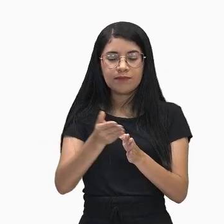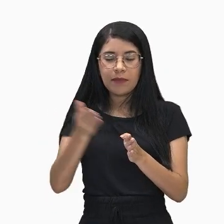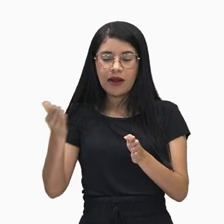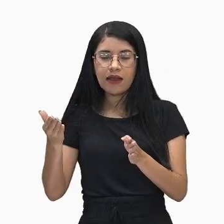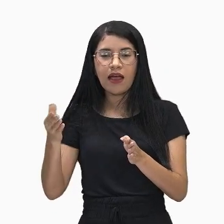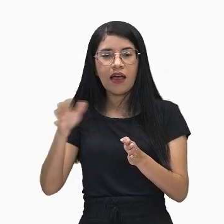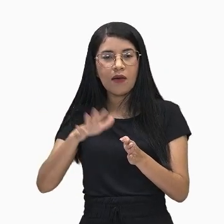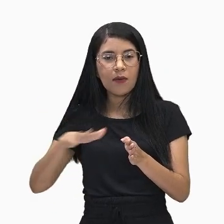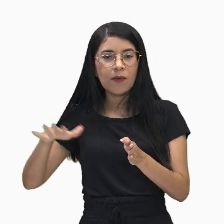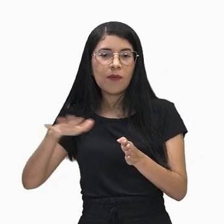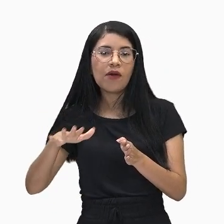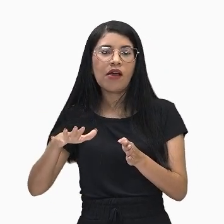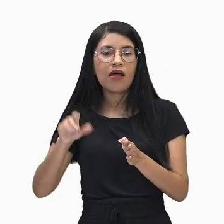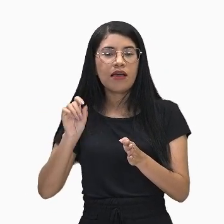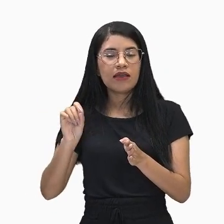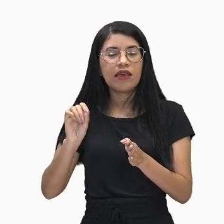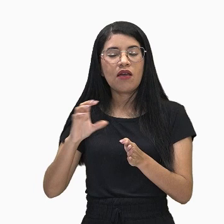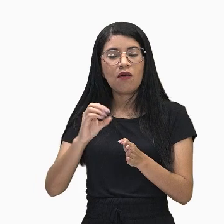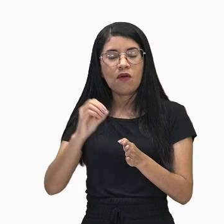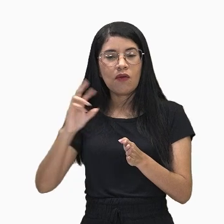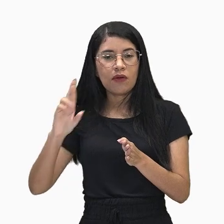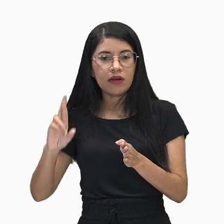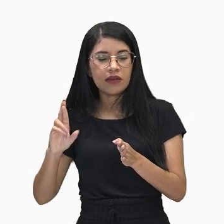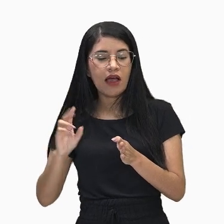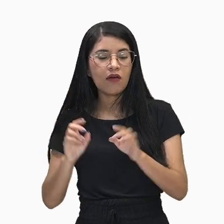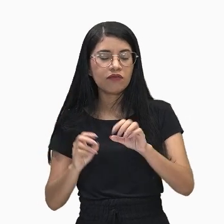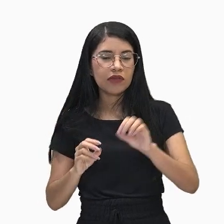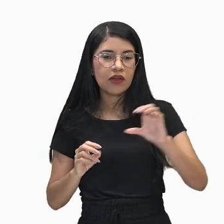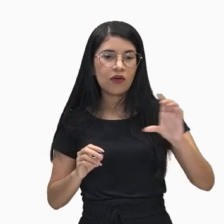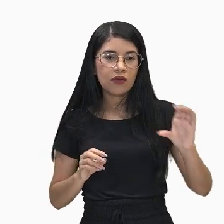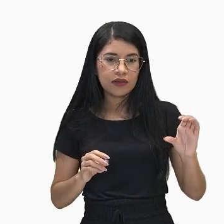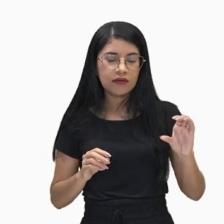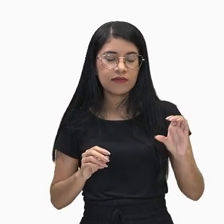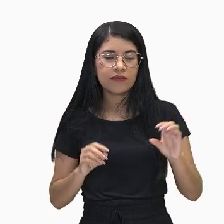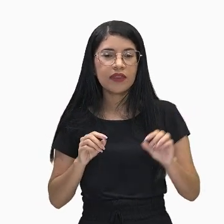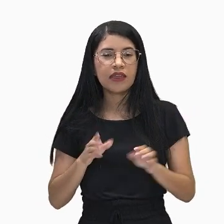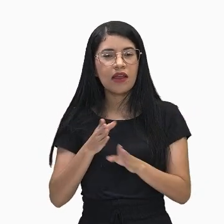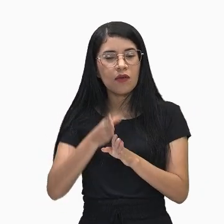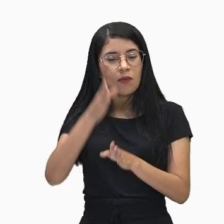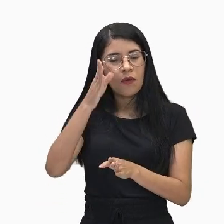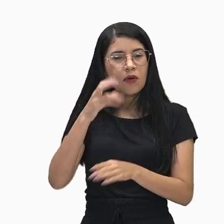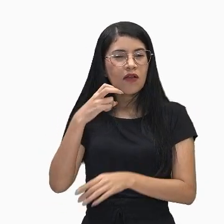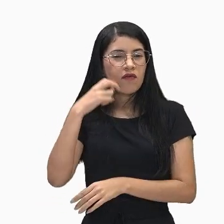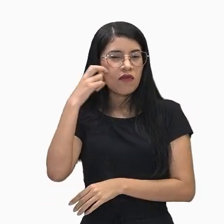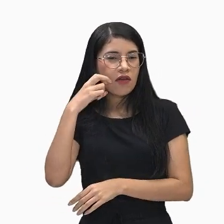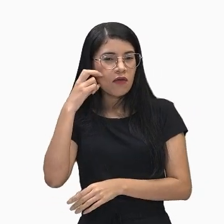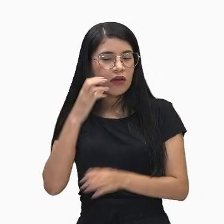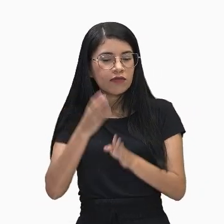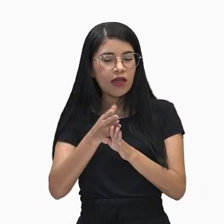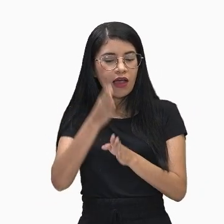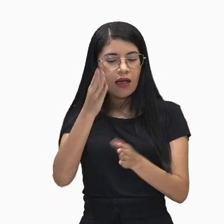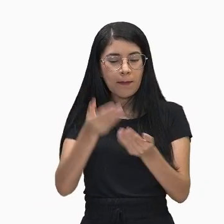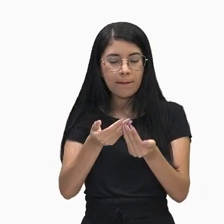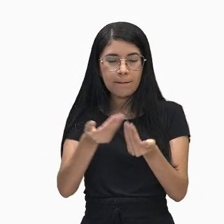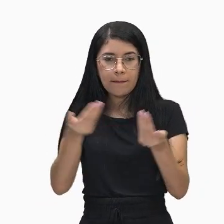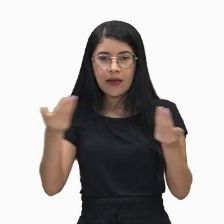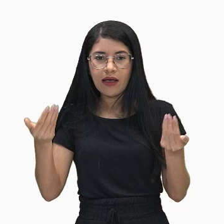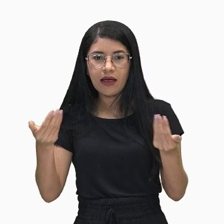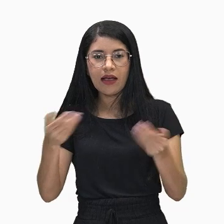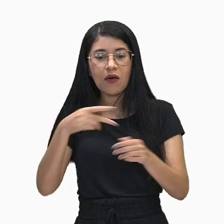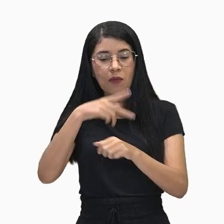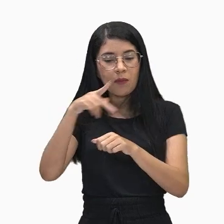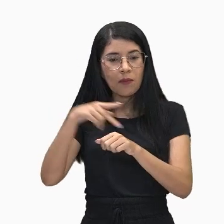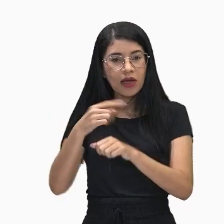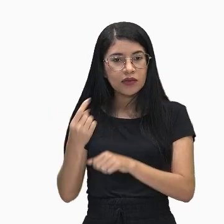E esse muro é conhecido como o Muro da Vergonha, o Muro de Berlim, que dividiu um país ao meio. Era um